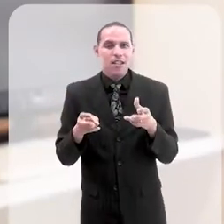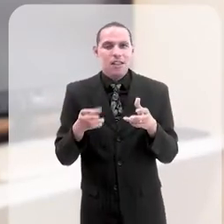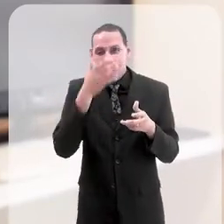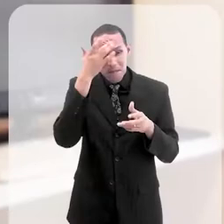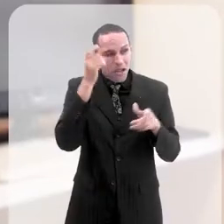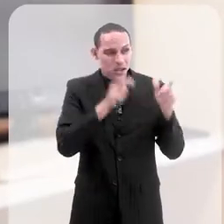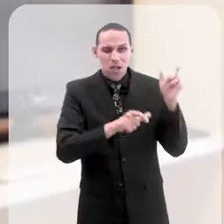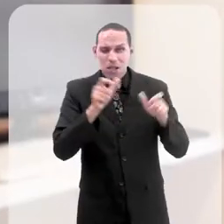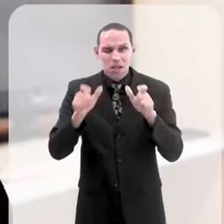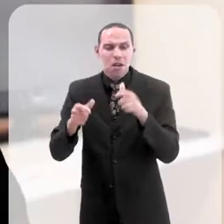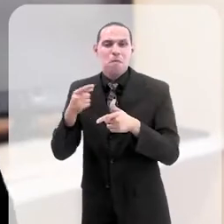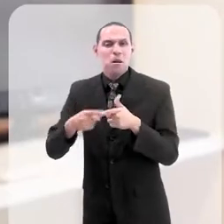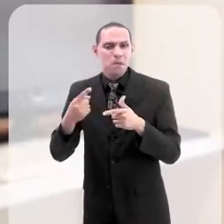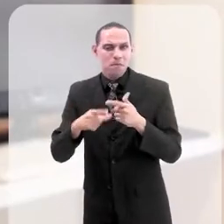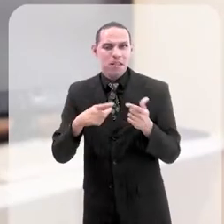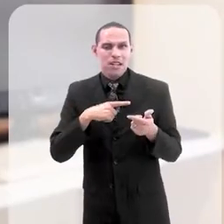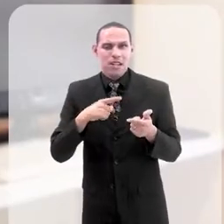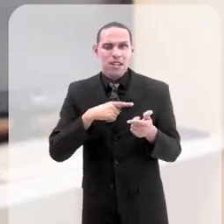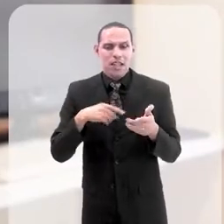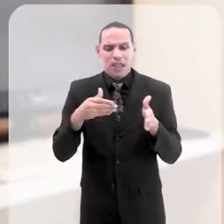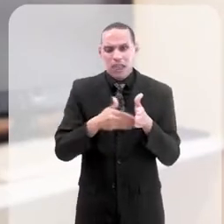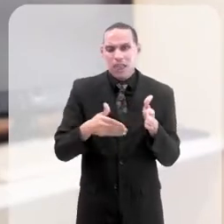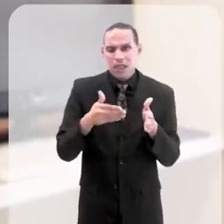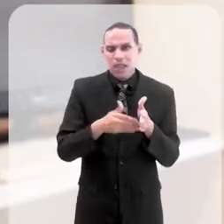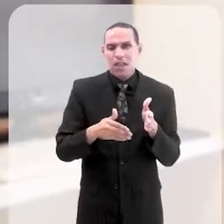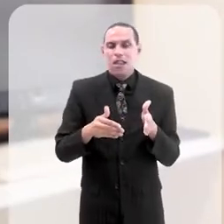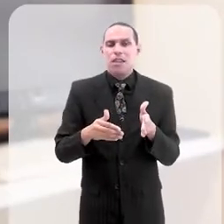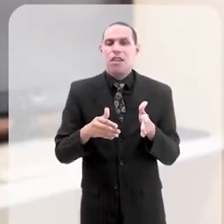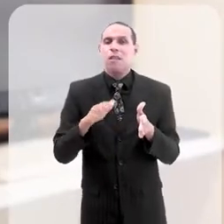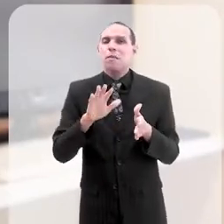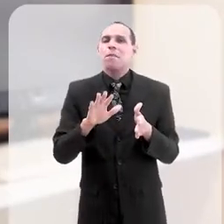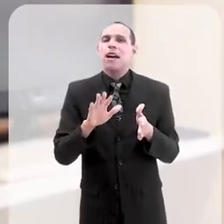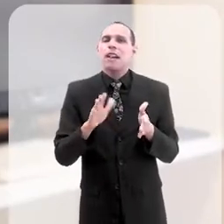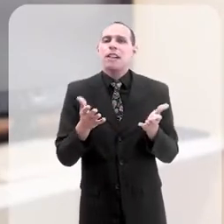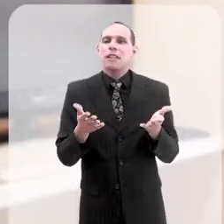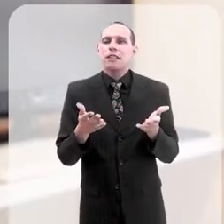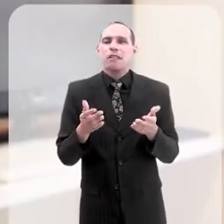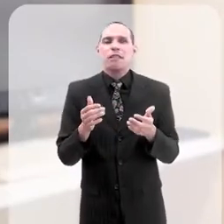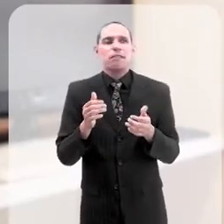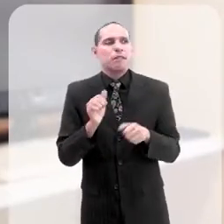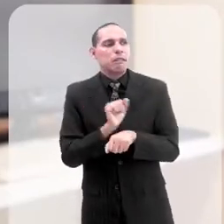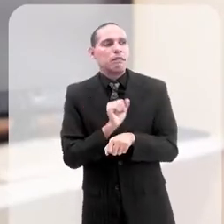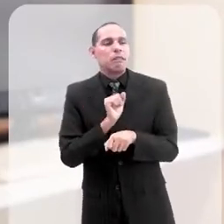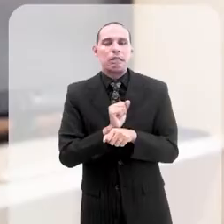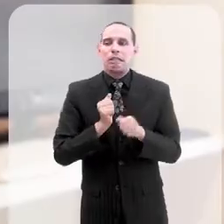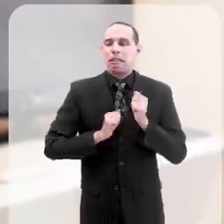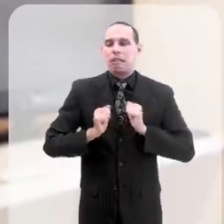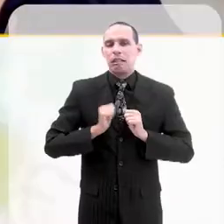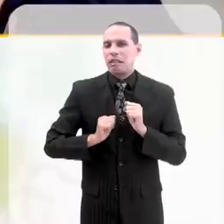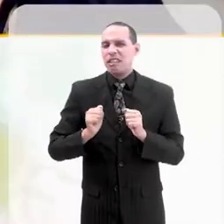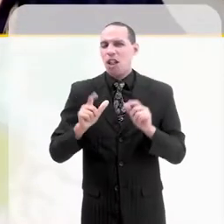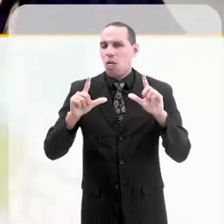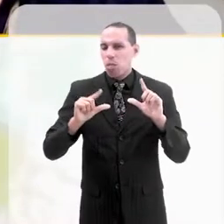os seus problemas, as suas limitações e não ter tanta expectativa em relação aos